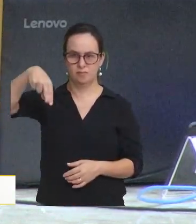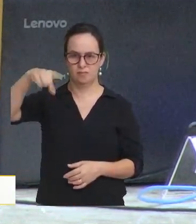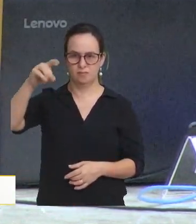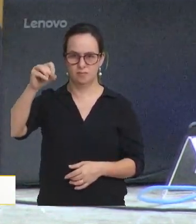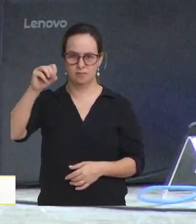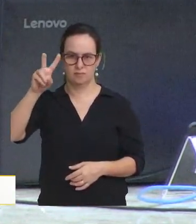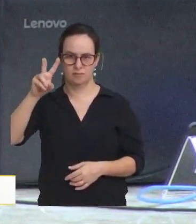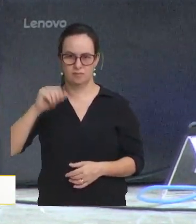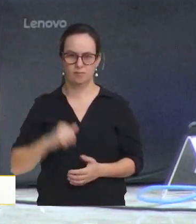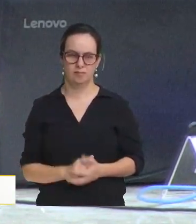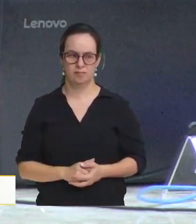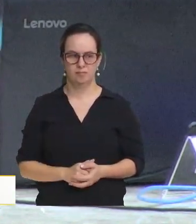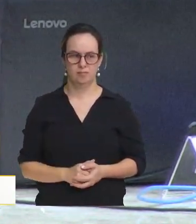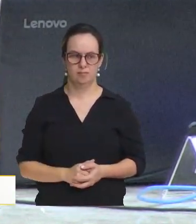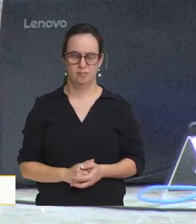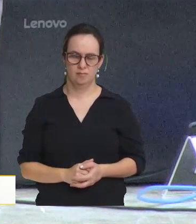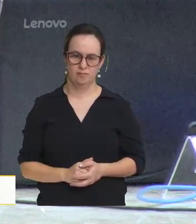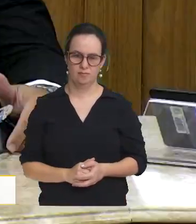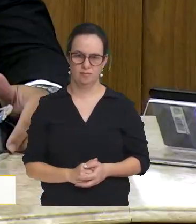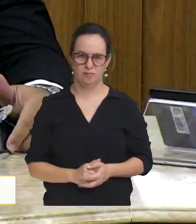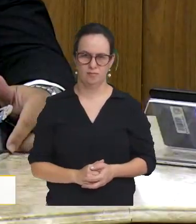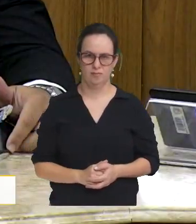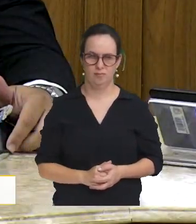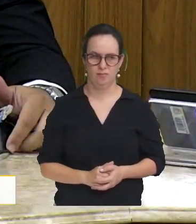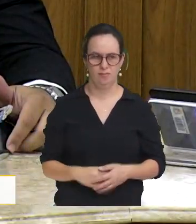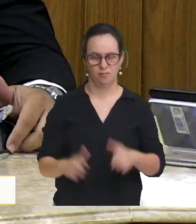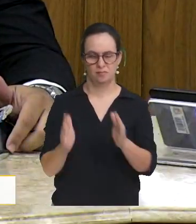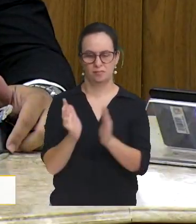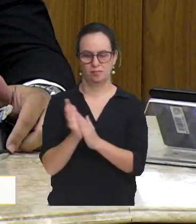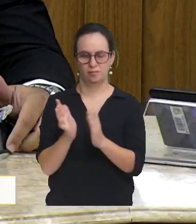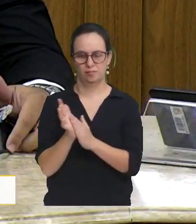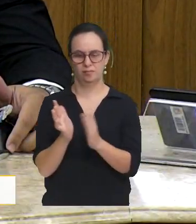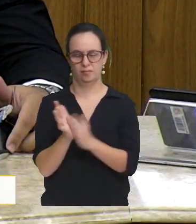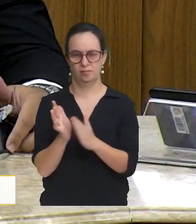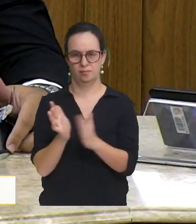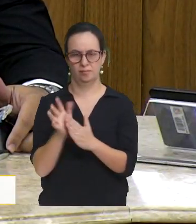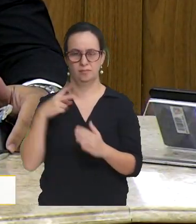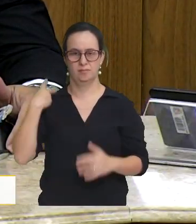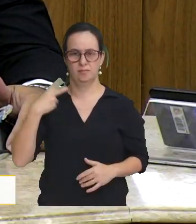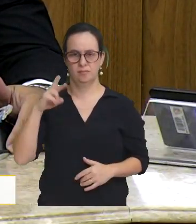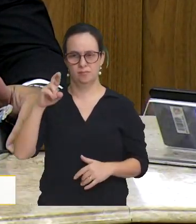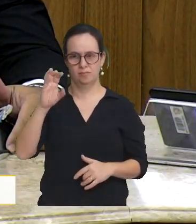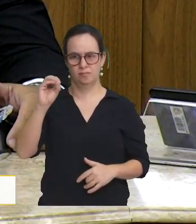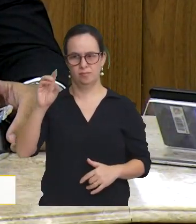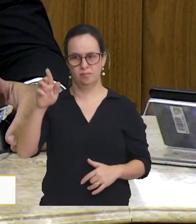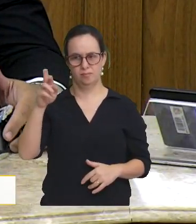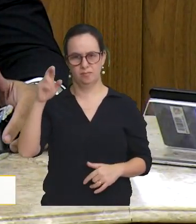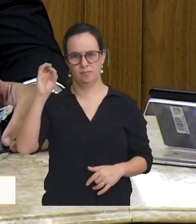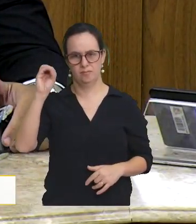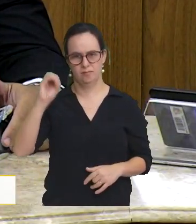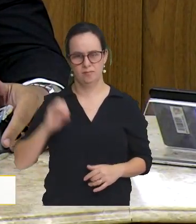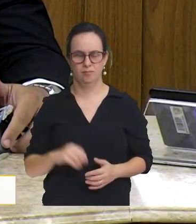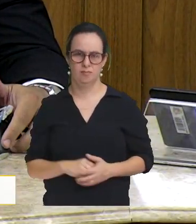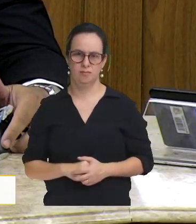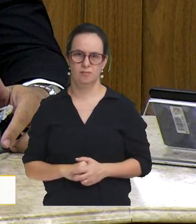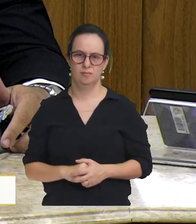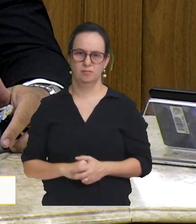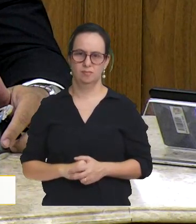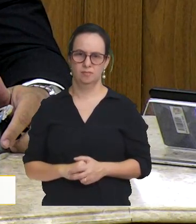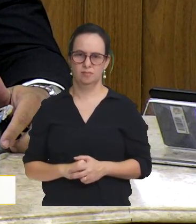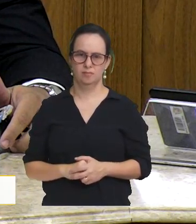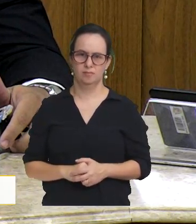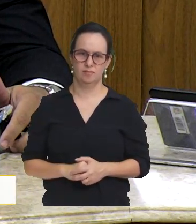presidente. Apenas para parabenizar o autor do projeto, meu amigo vereador Rogério,